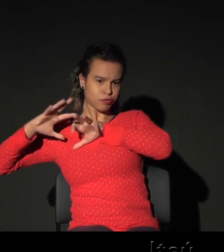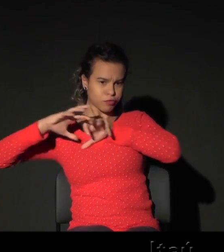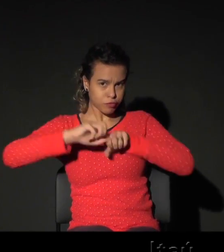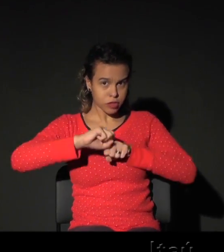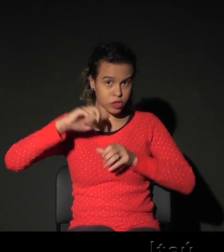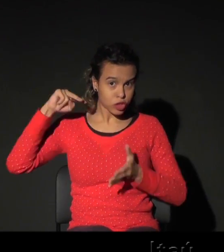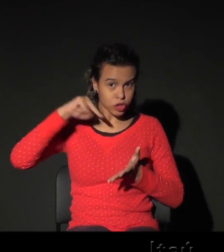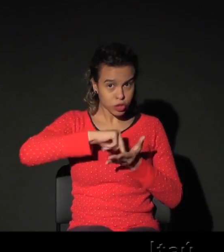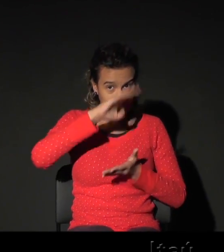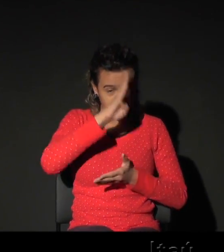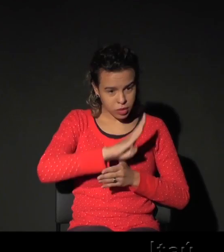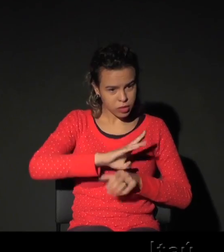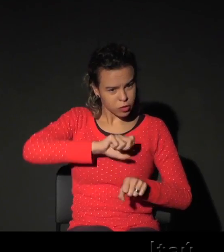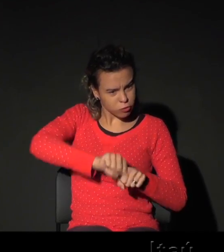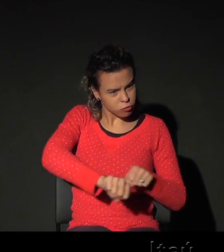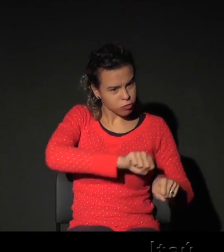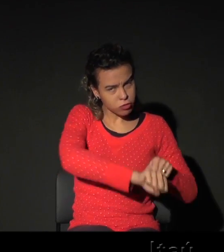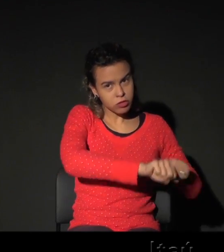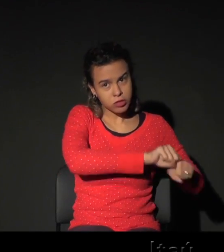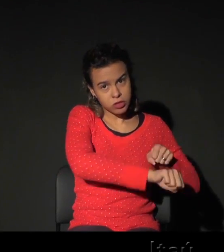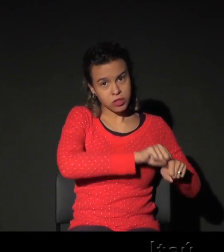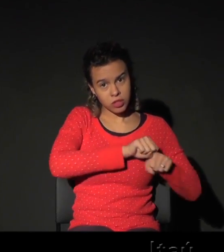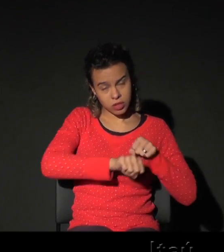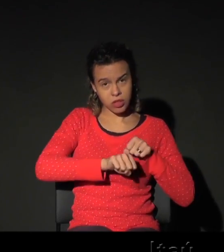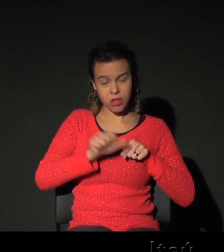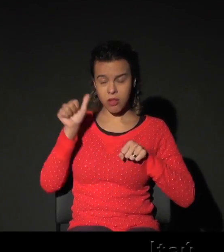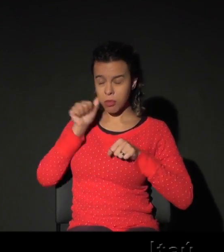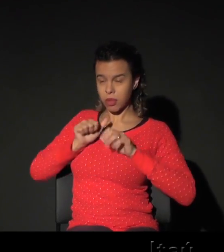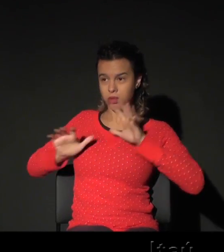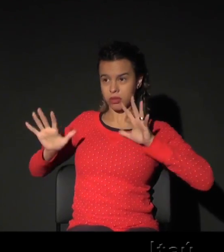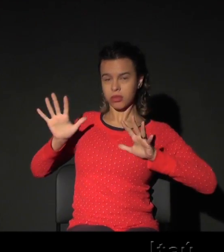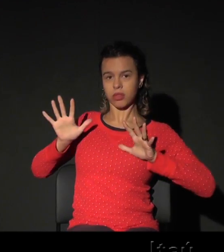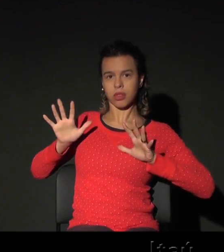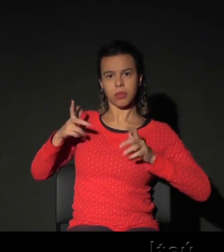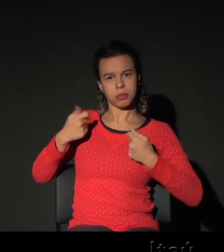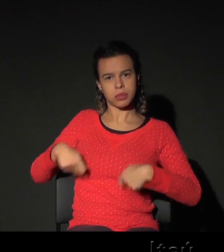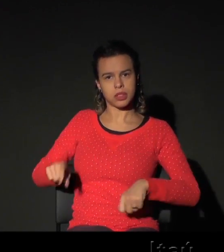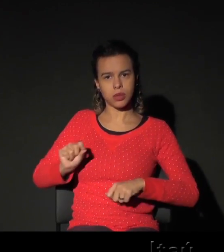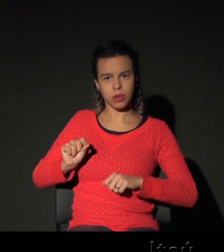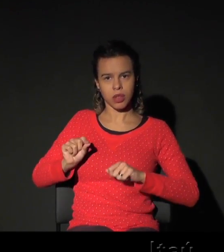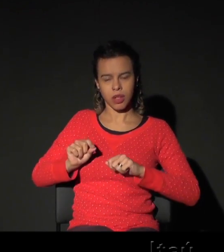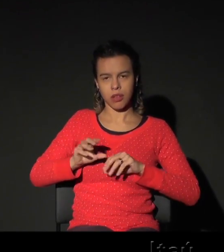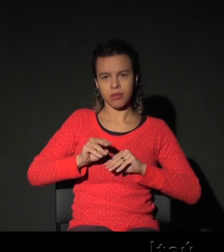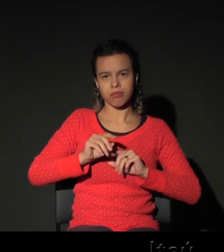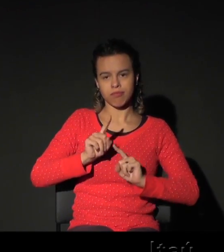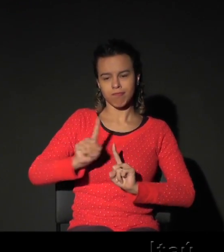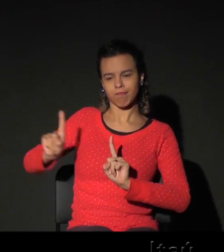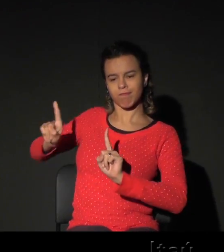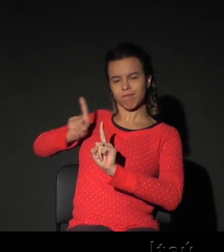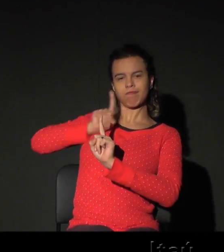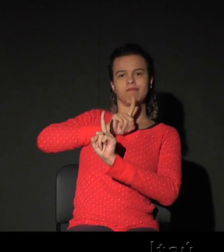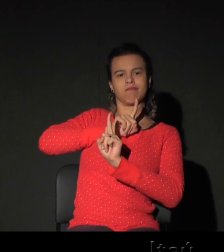como todas Então essa mulher indígena ela teve que passar paraa retaguarda cultural